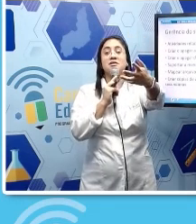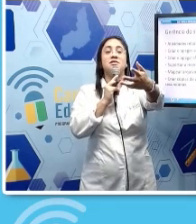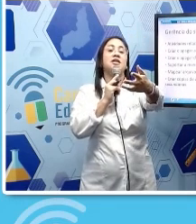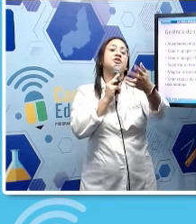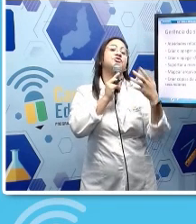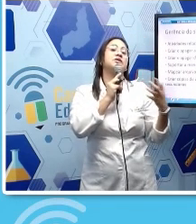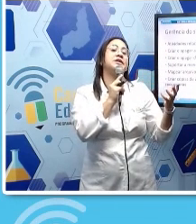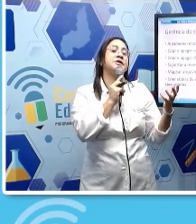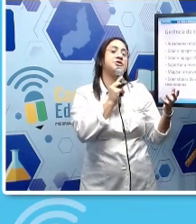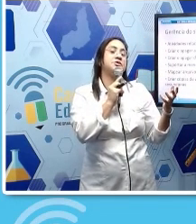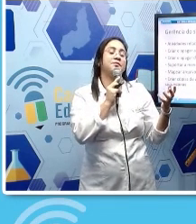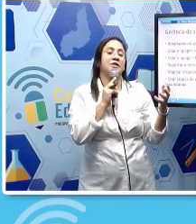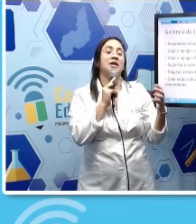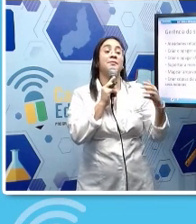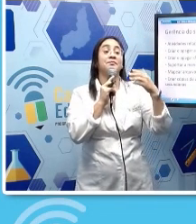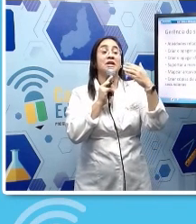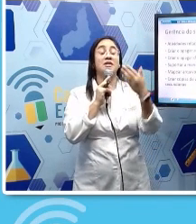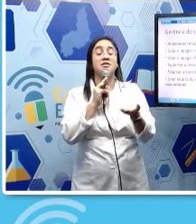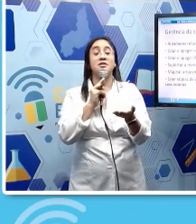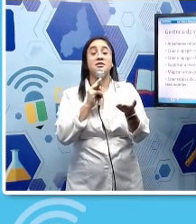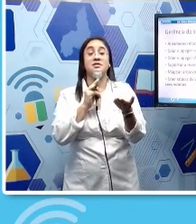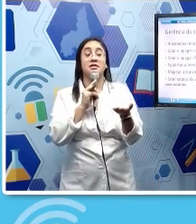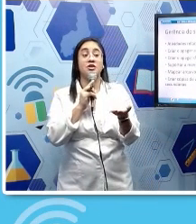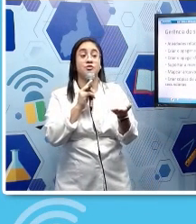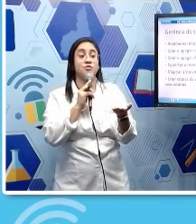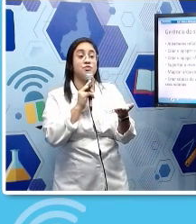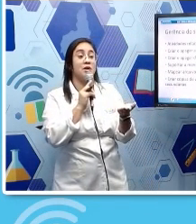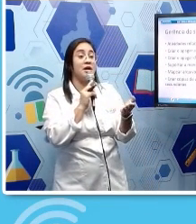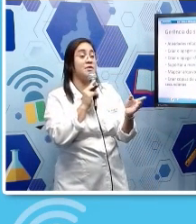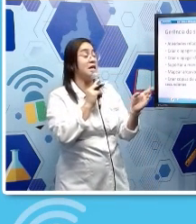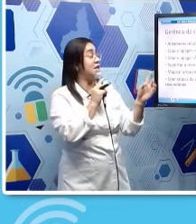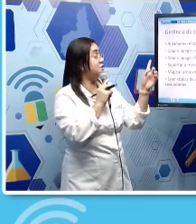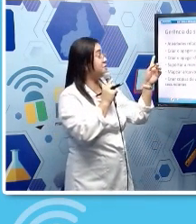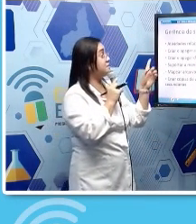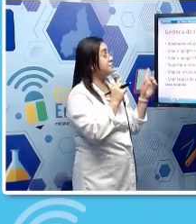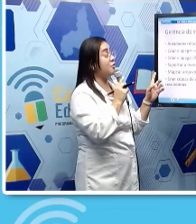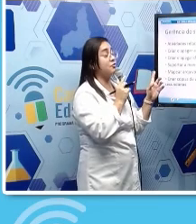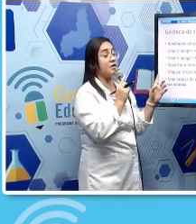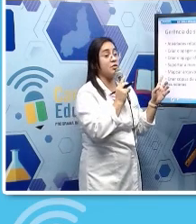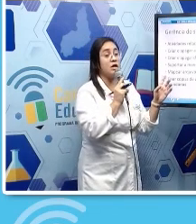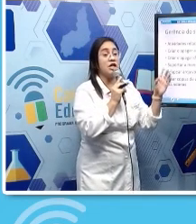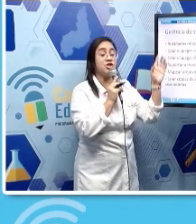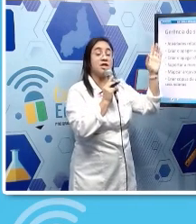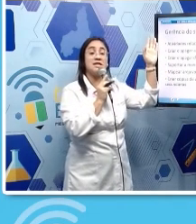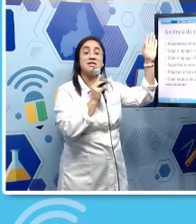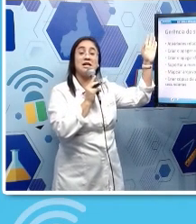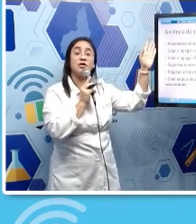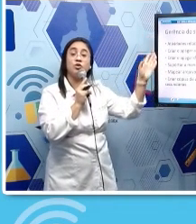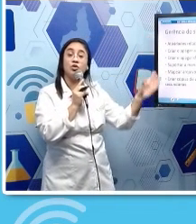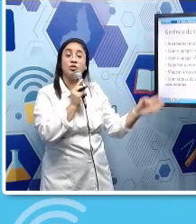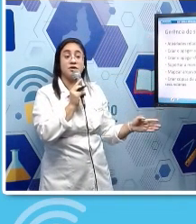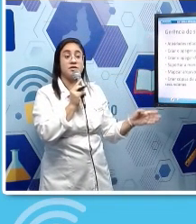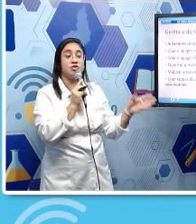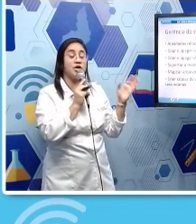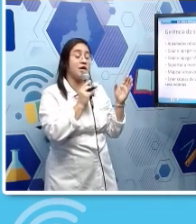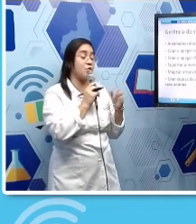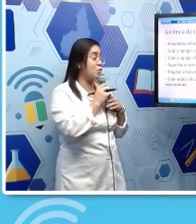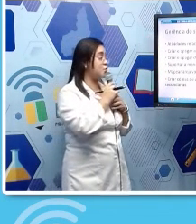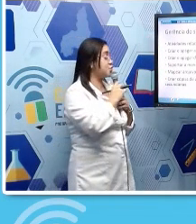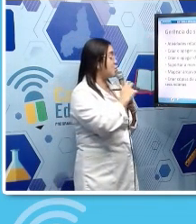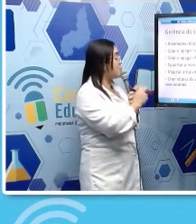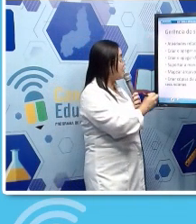nessa necessidade do cliente, né? Nessa necessidade do usuário e desenvolveu gerenciadores